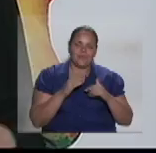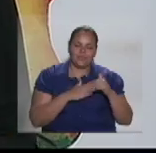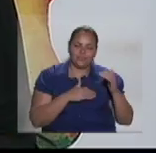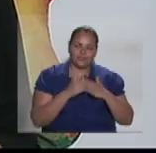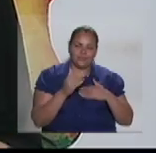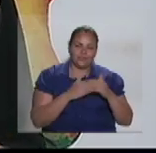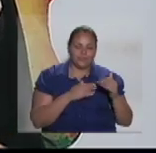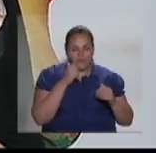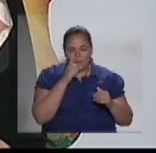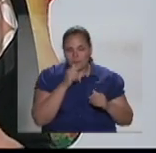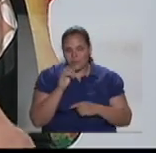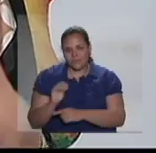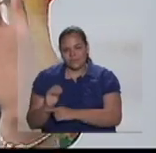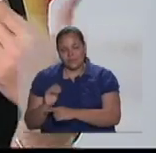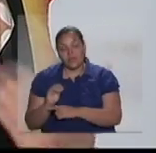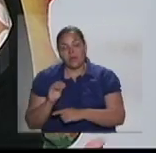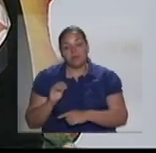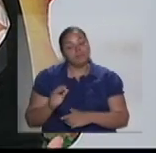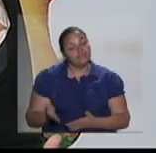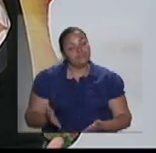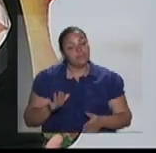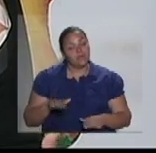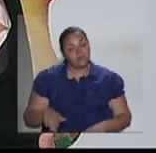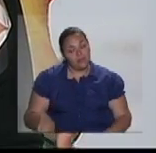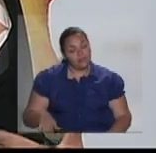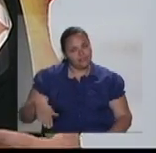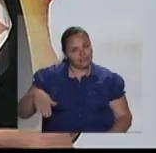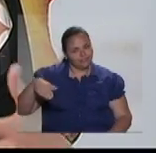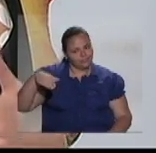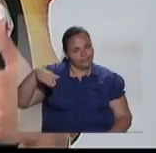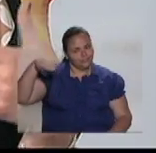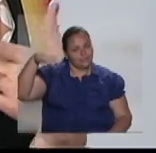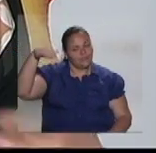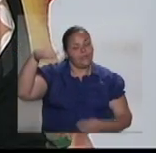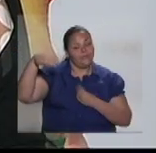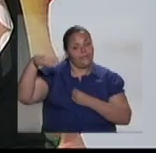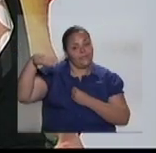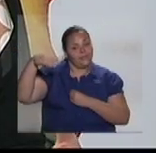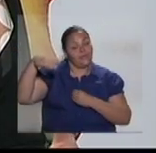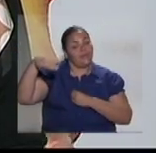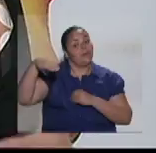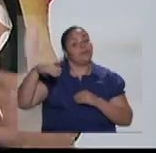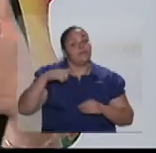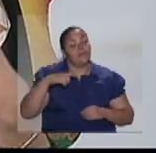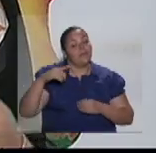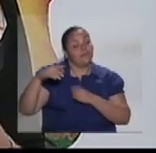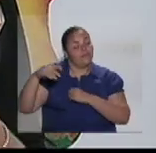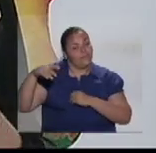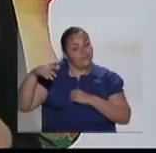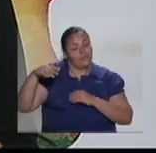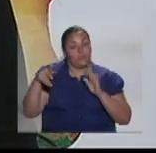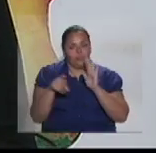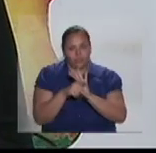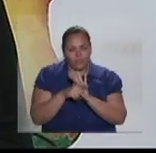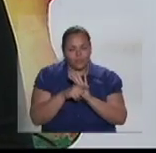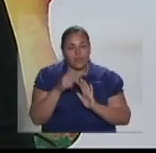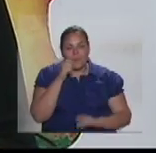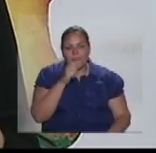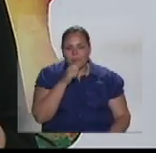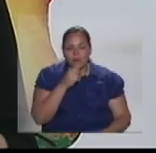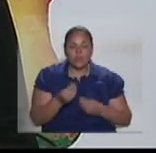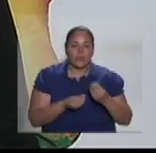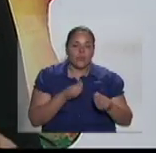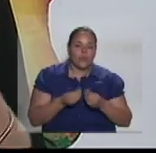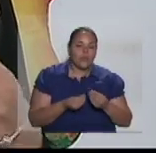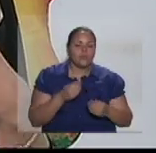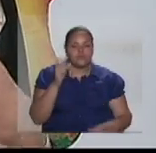nada contra. Mas os meninos vão crescendo e vão cuidando da vida deles. Eu vejo as mães que não trabalham fora